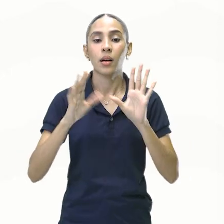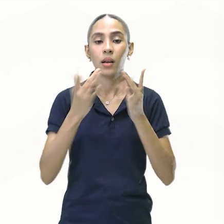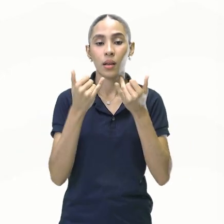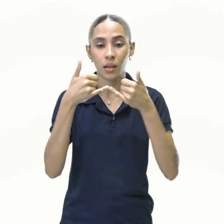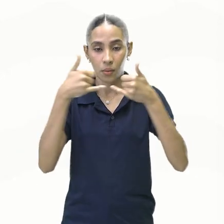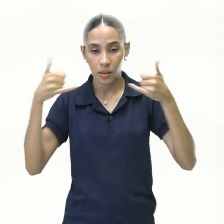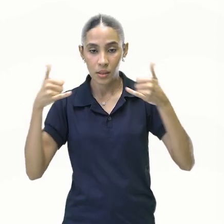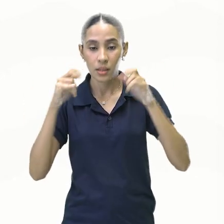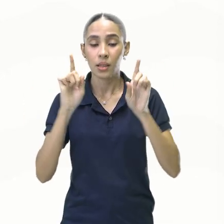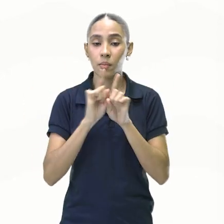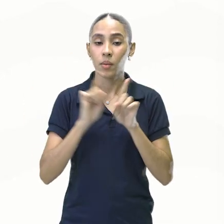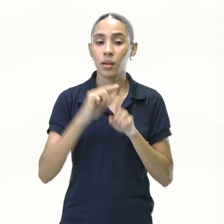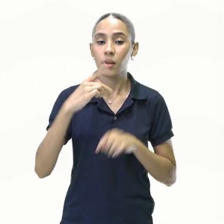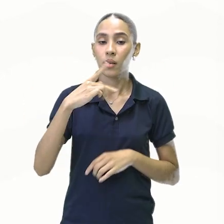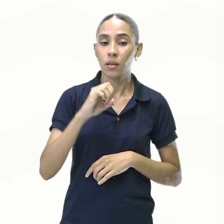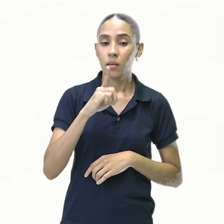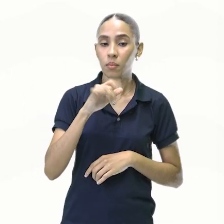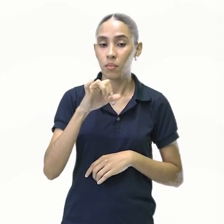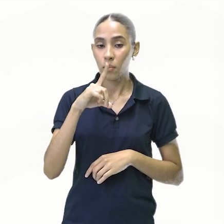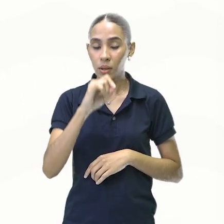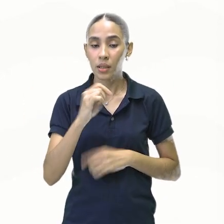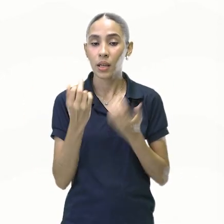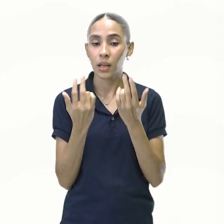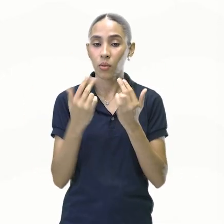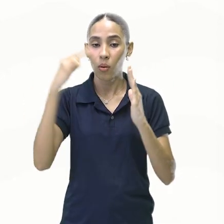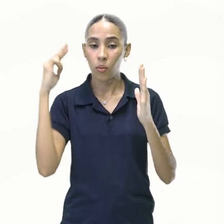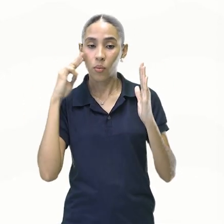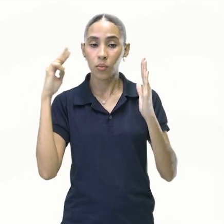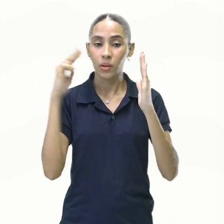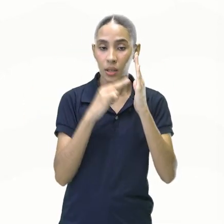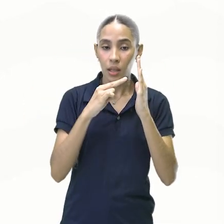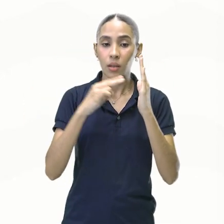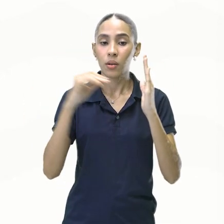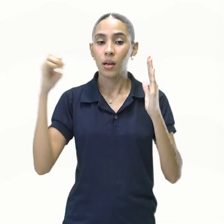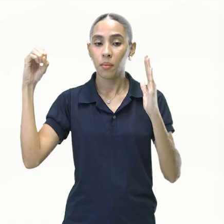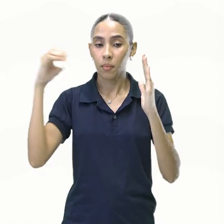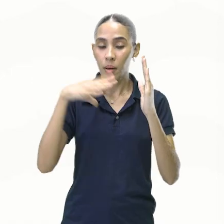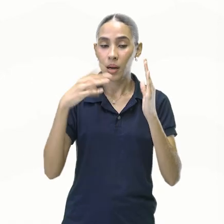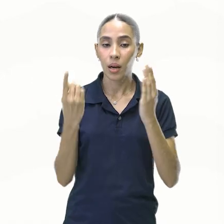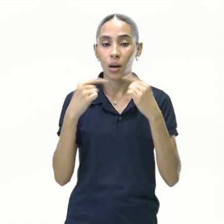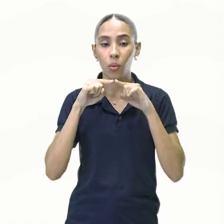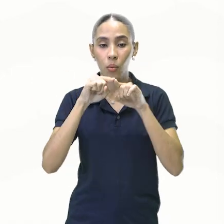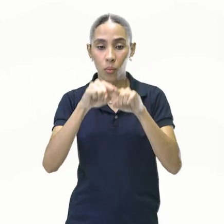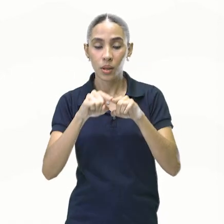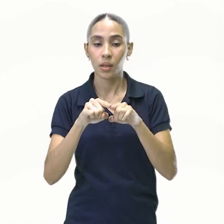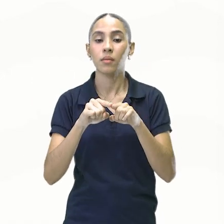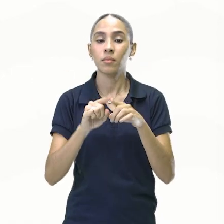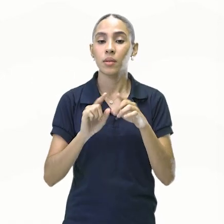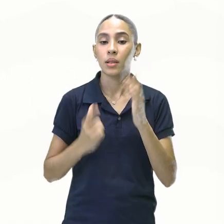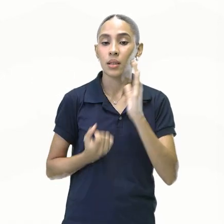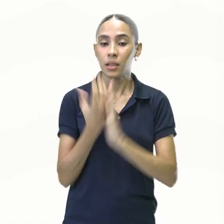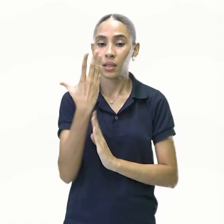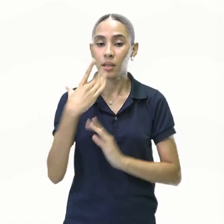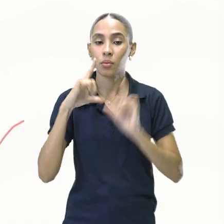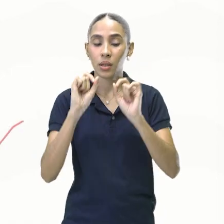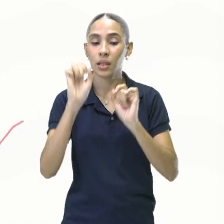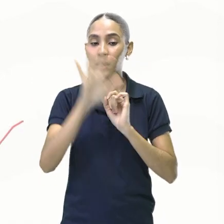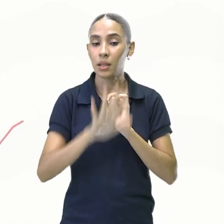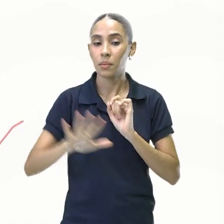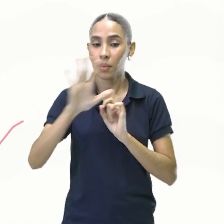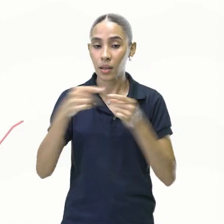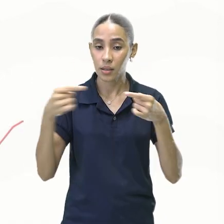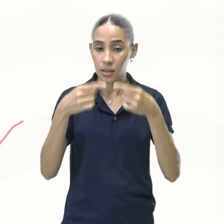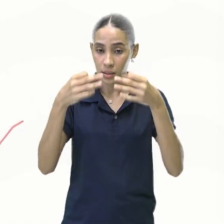ok? Como espelhos, onde os raios de luz são refletidos em uma única direção, formando imagens nítidas, ok?